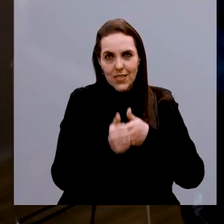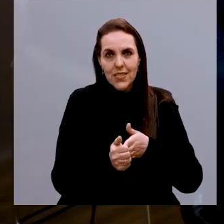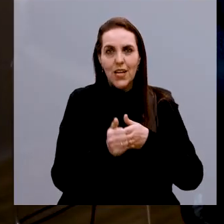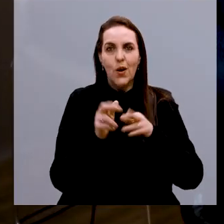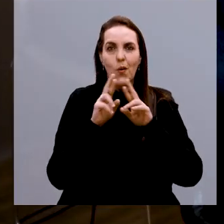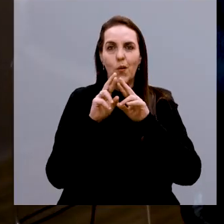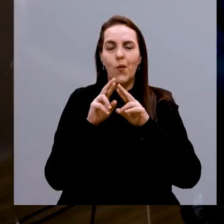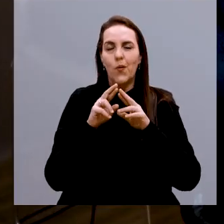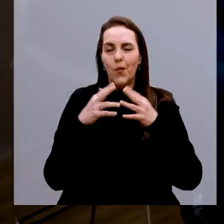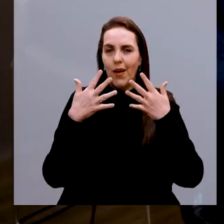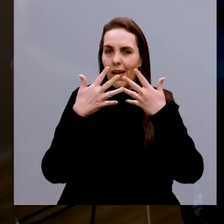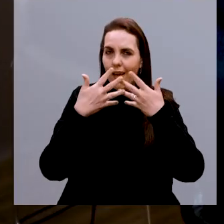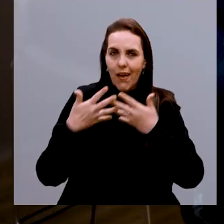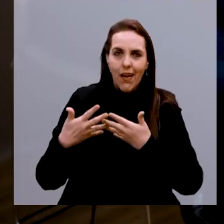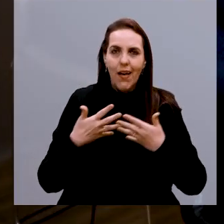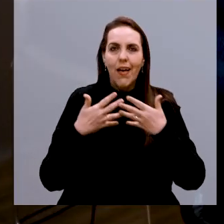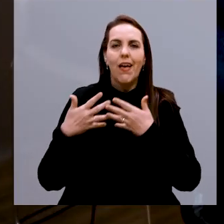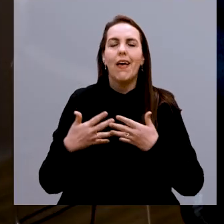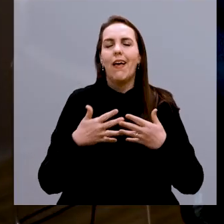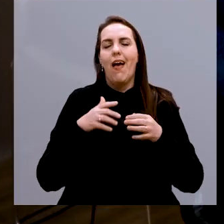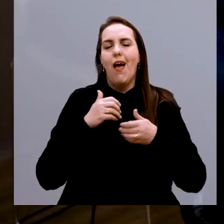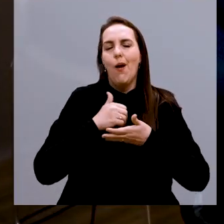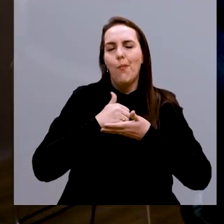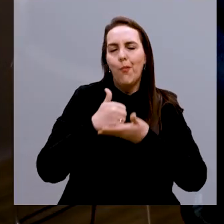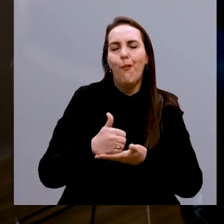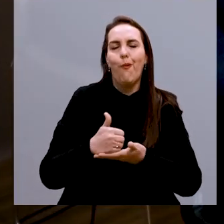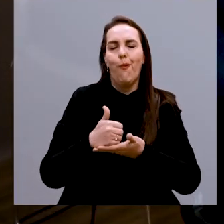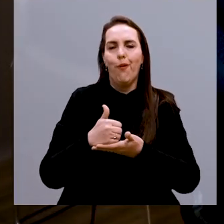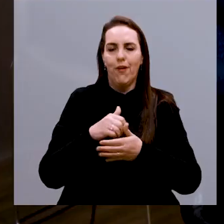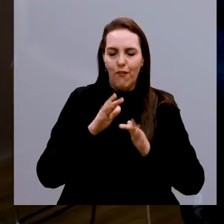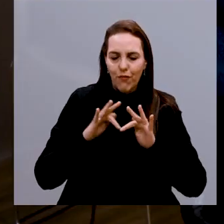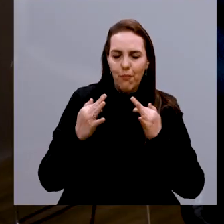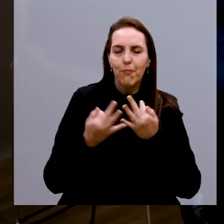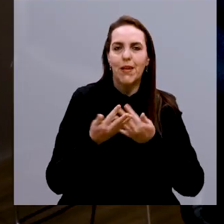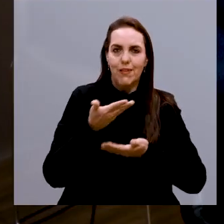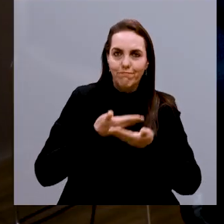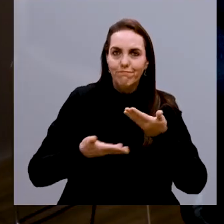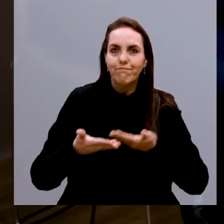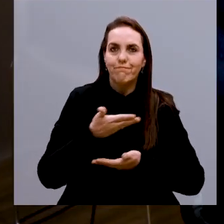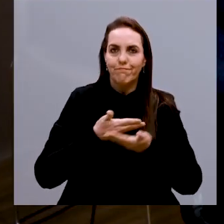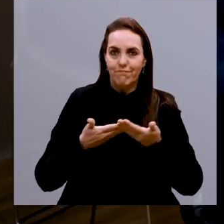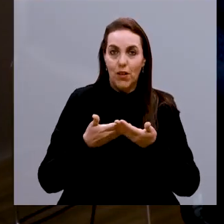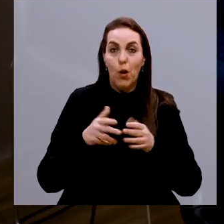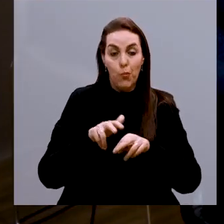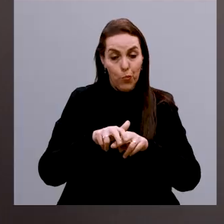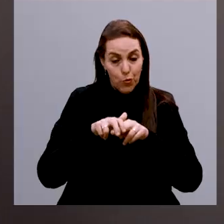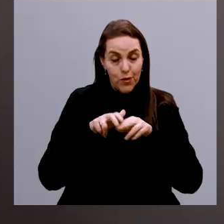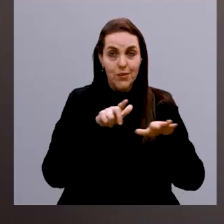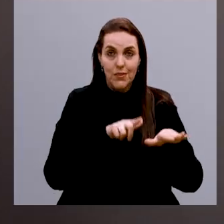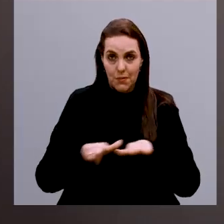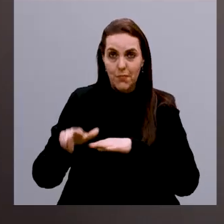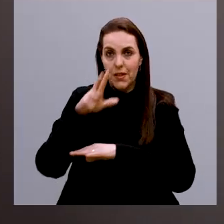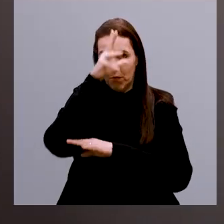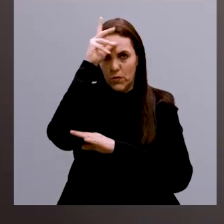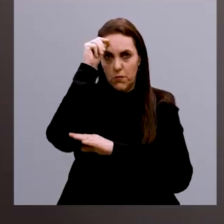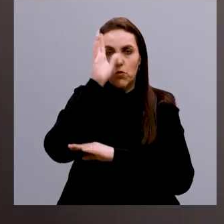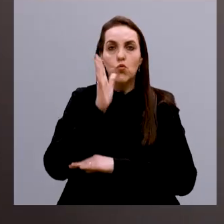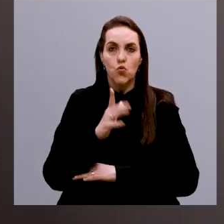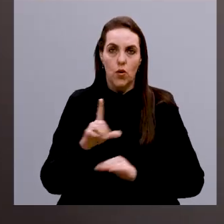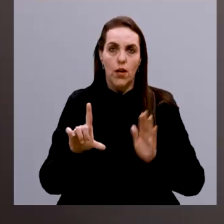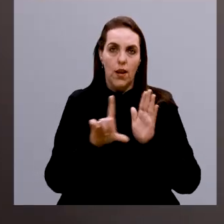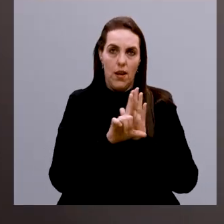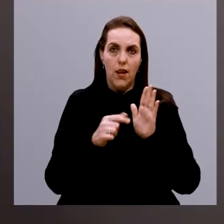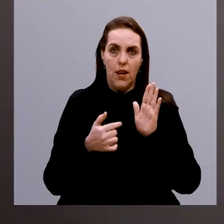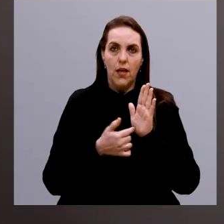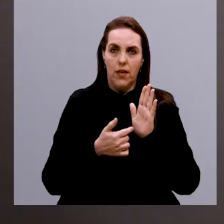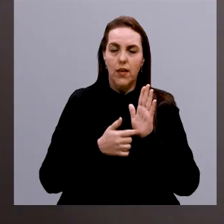falar sobre rede de apoio, sobre a necessidade das famílias estarem envolvidas nesse processo. Por isso, a Semana Municipal, que já é lei, né?